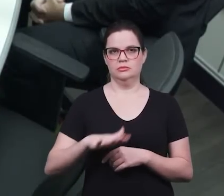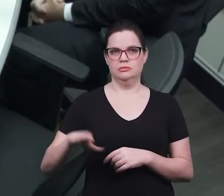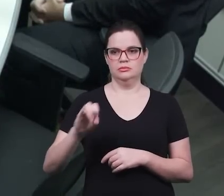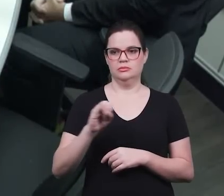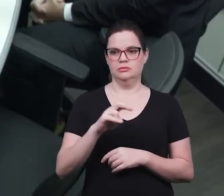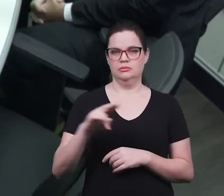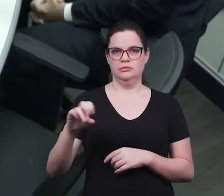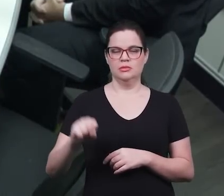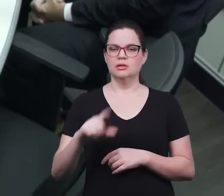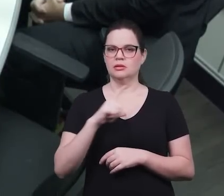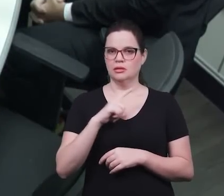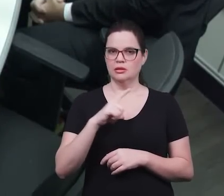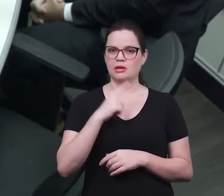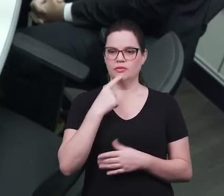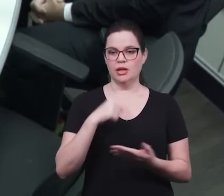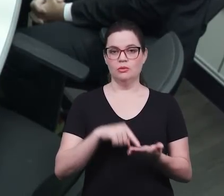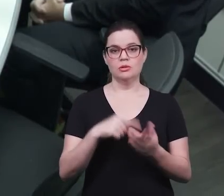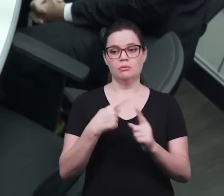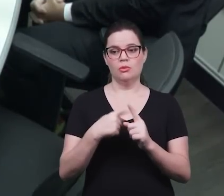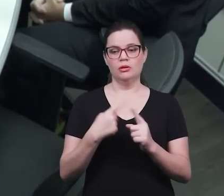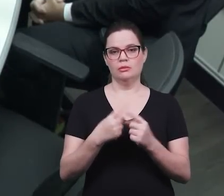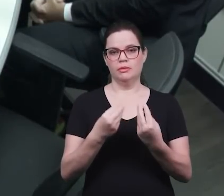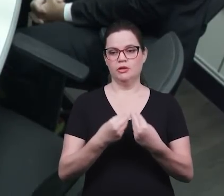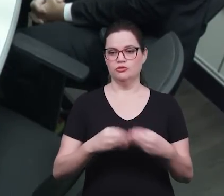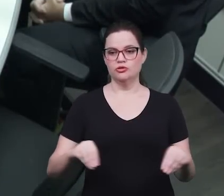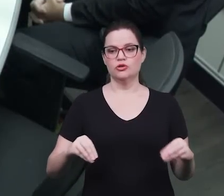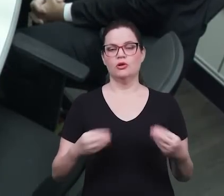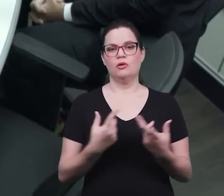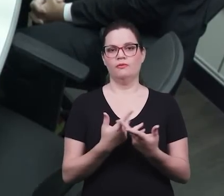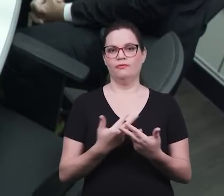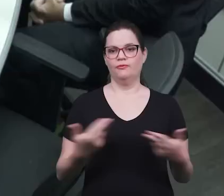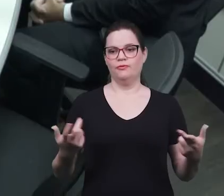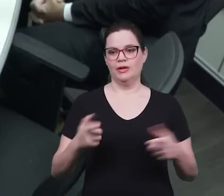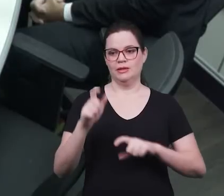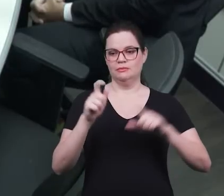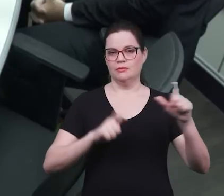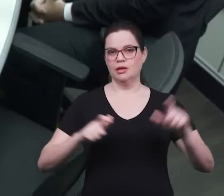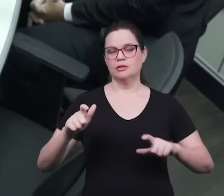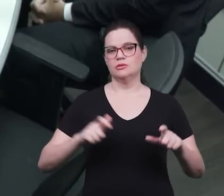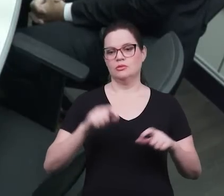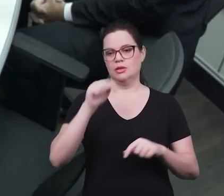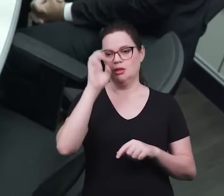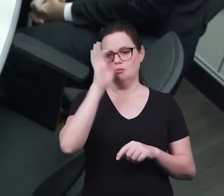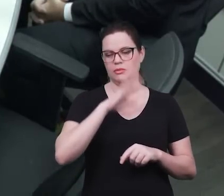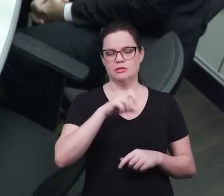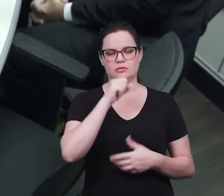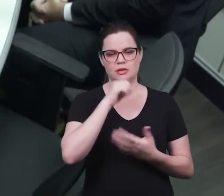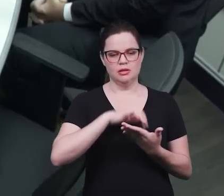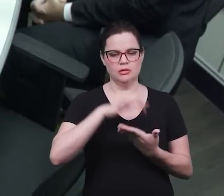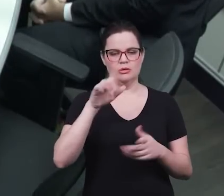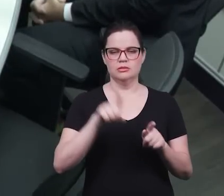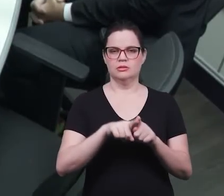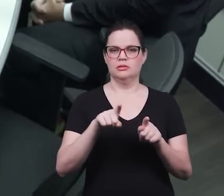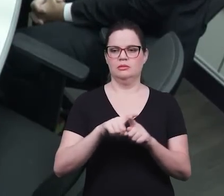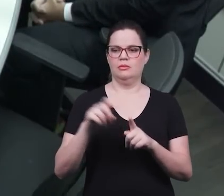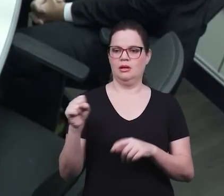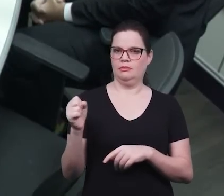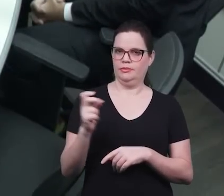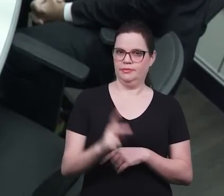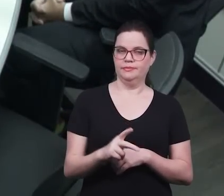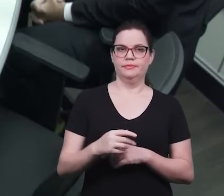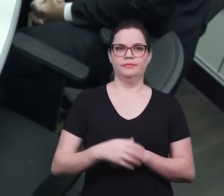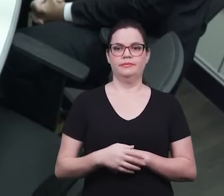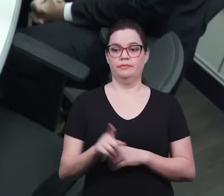que lesaram muitos brasileiros, né? Muitos idosos, muitos aposentados e tudo mais foram